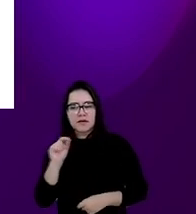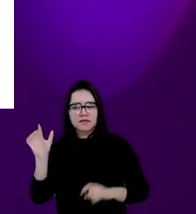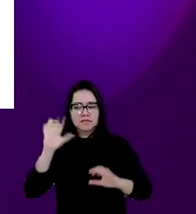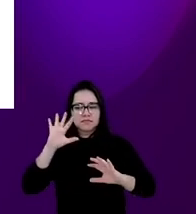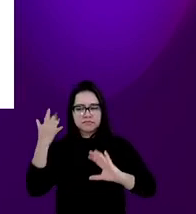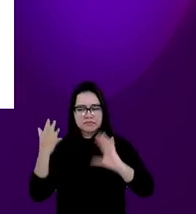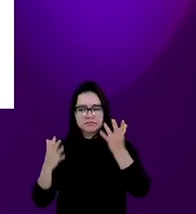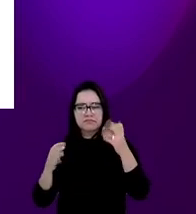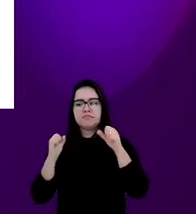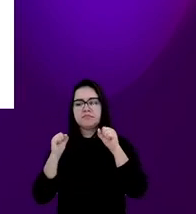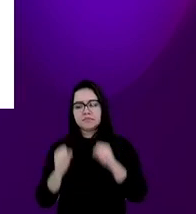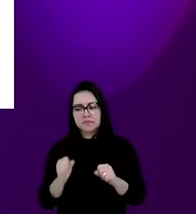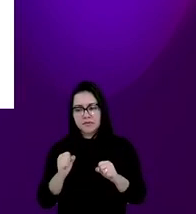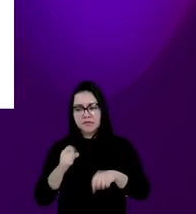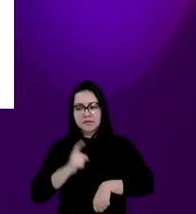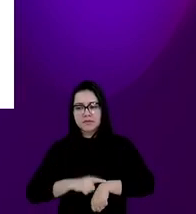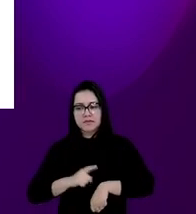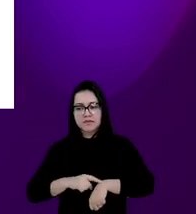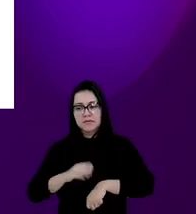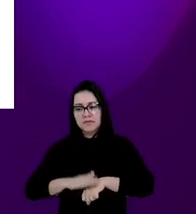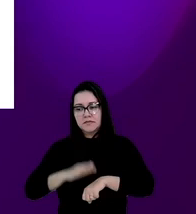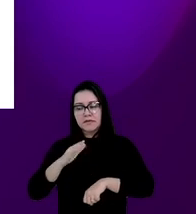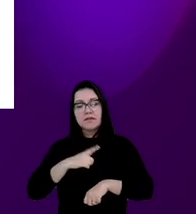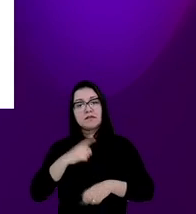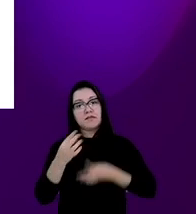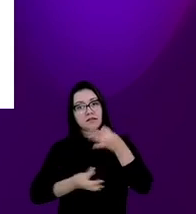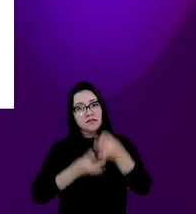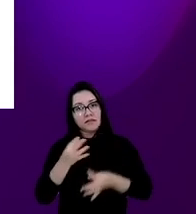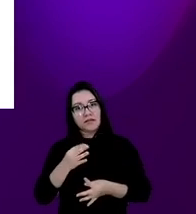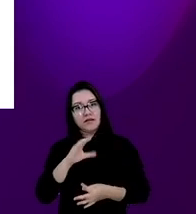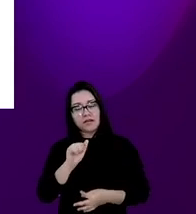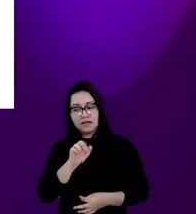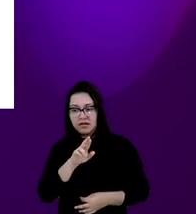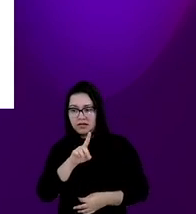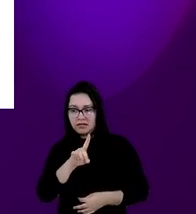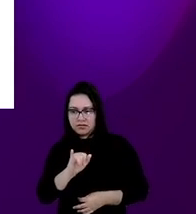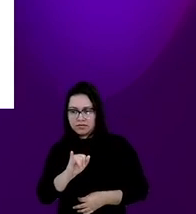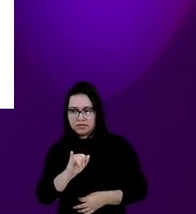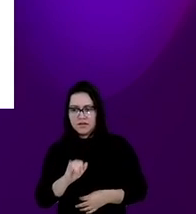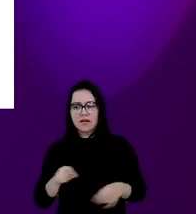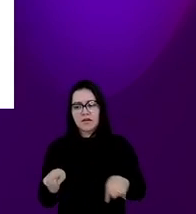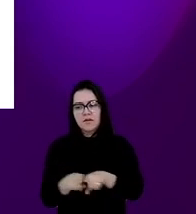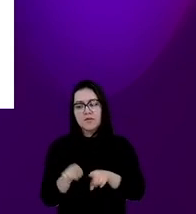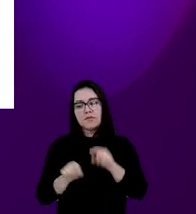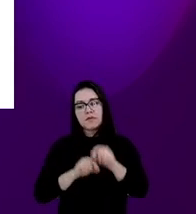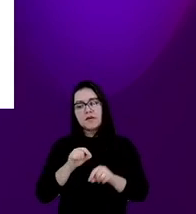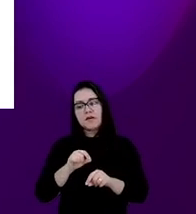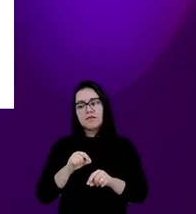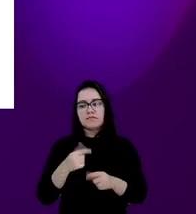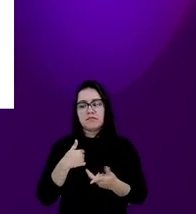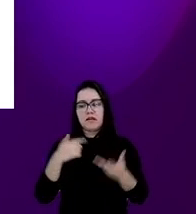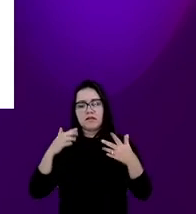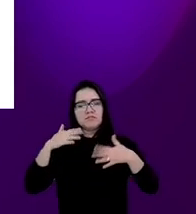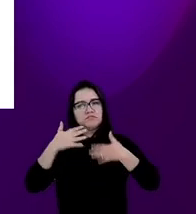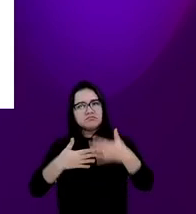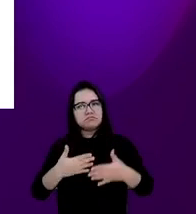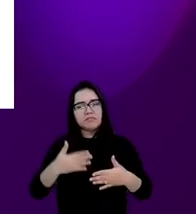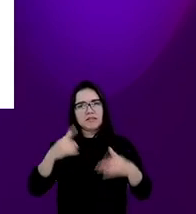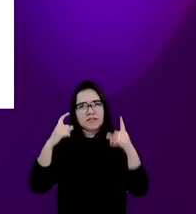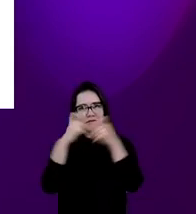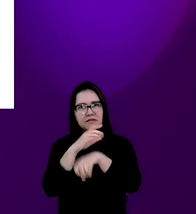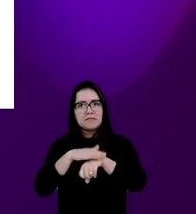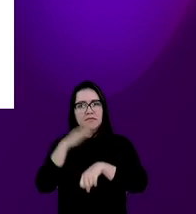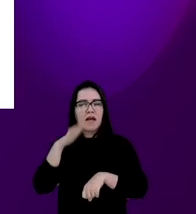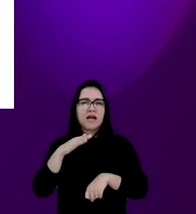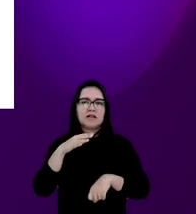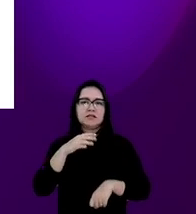possam demandar mais tempo na terapia de CAR-T, ela não deve induzir a maiores complicações, como infecções,